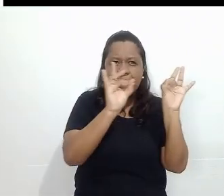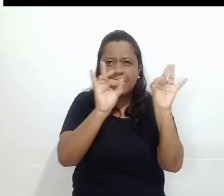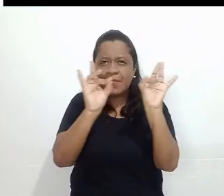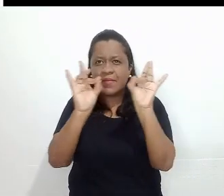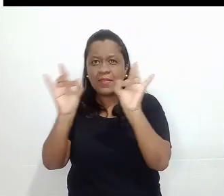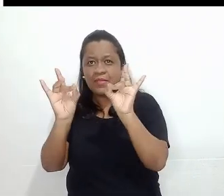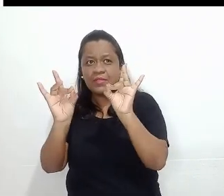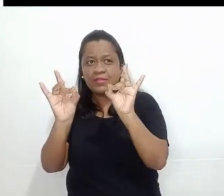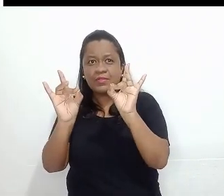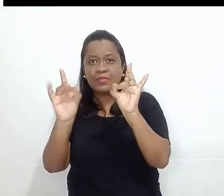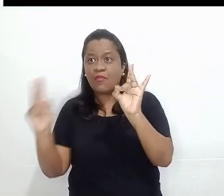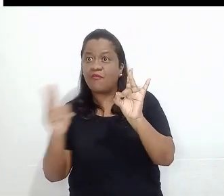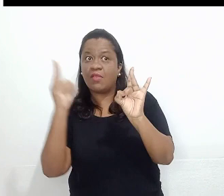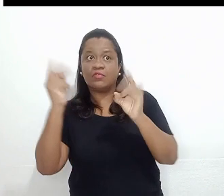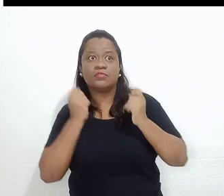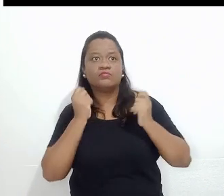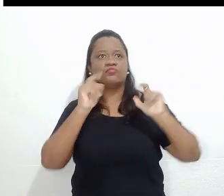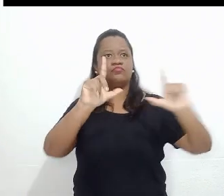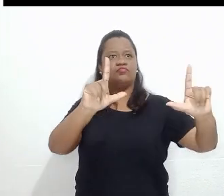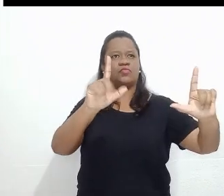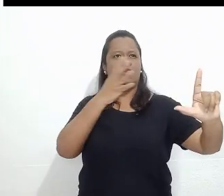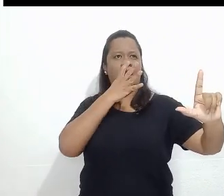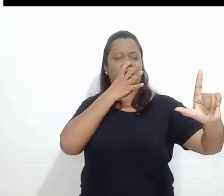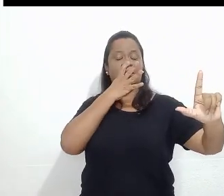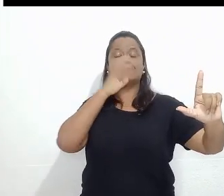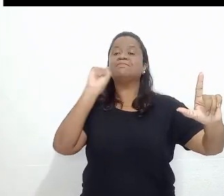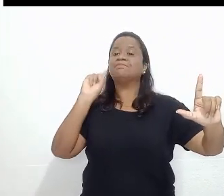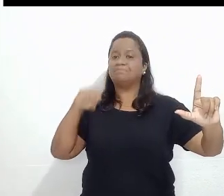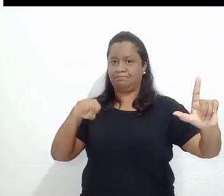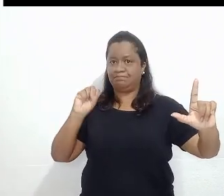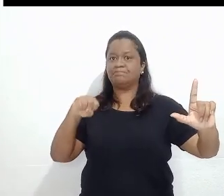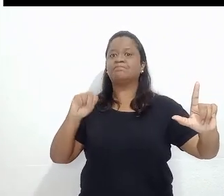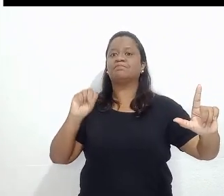que valorizar o vídeo assist sempre. Tá? Você como